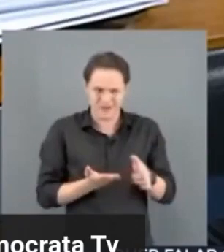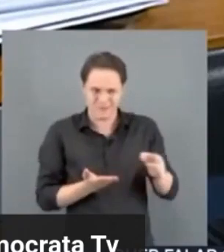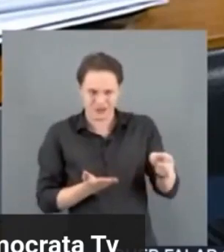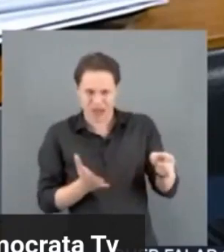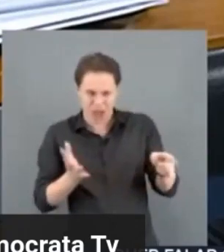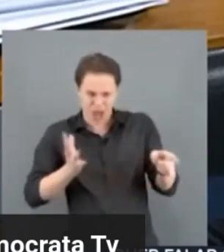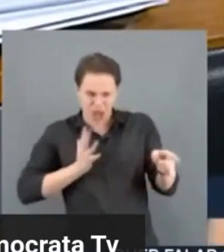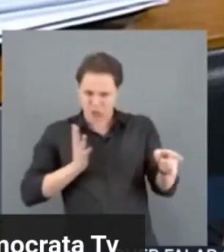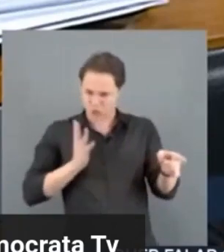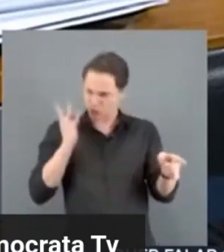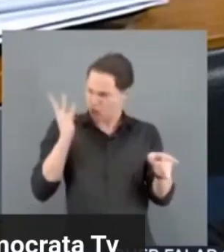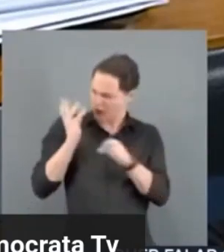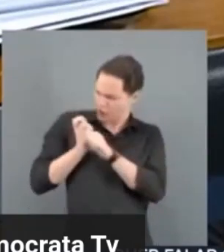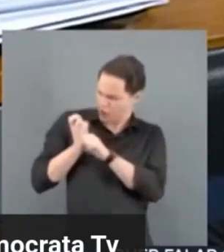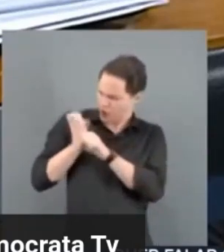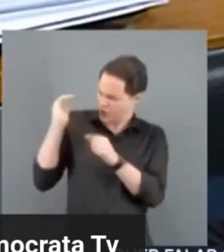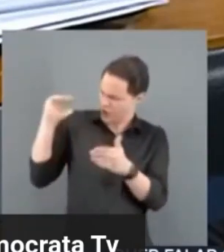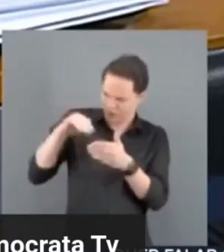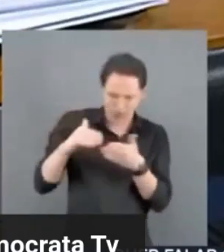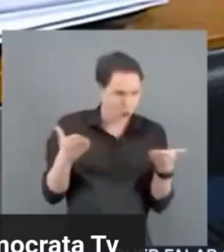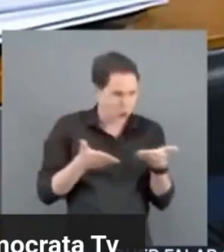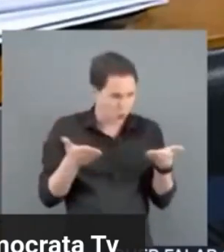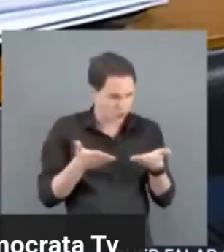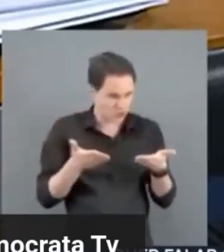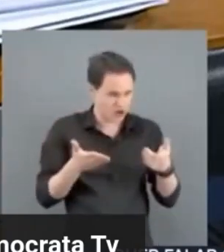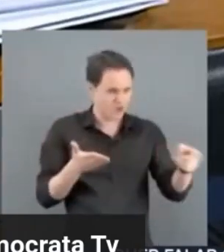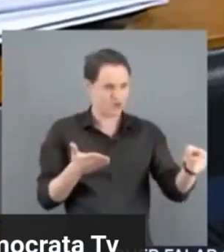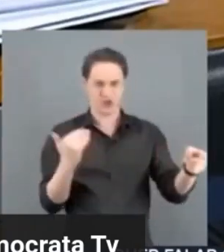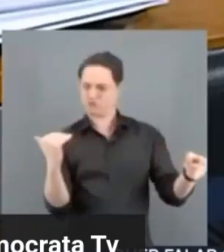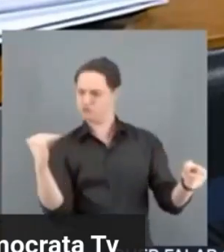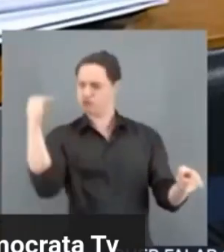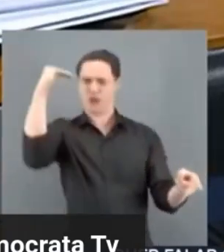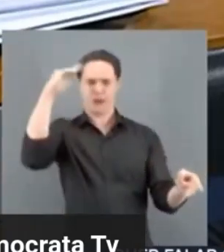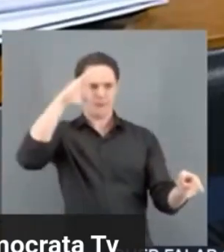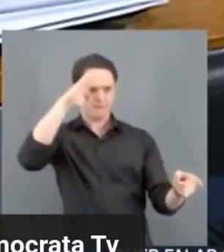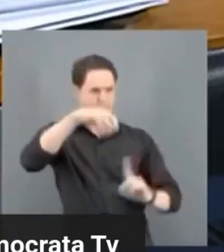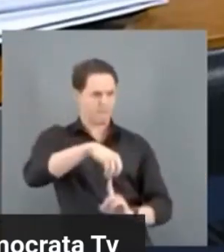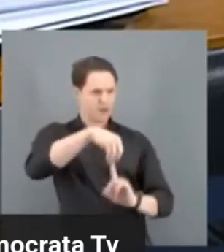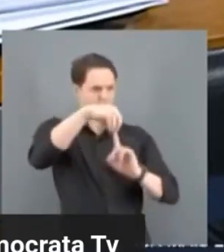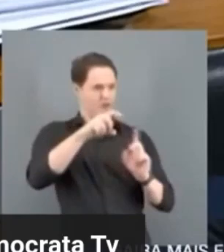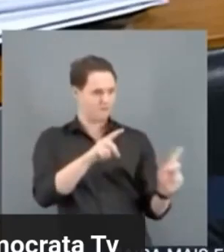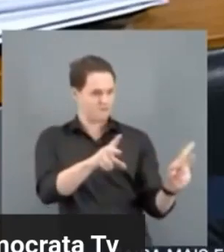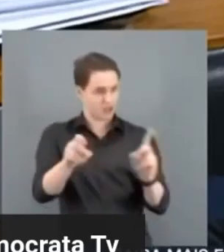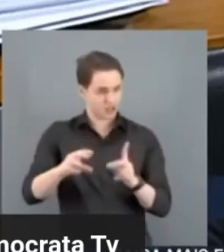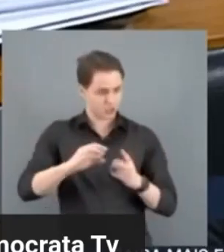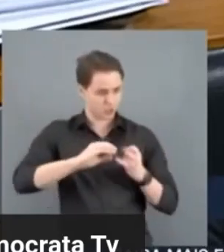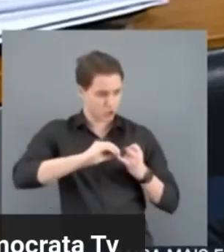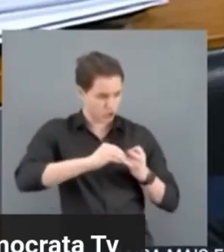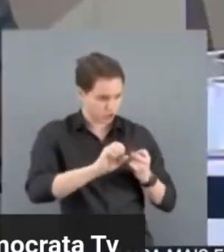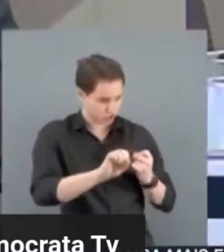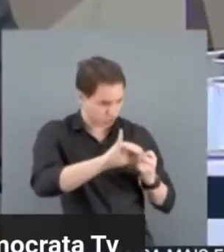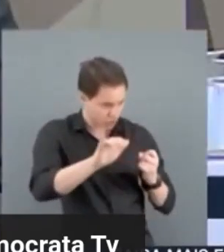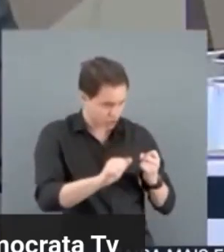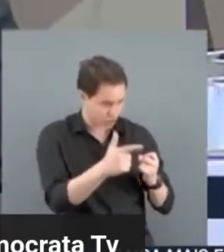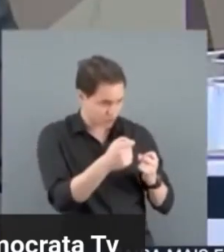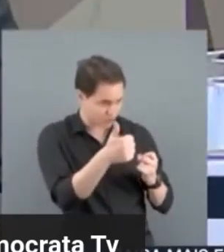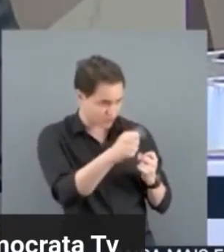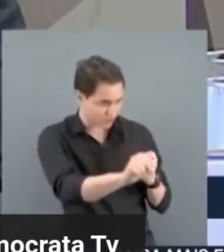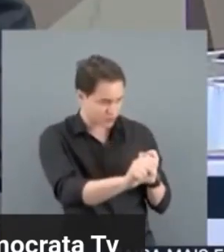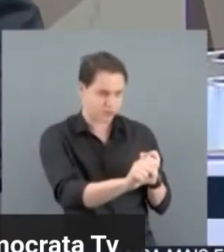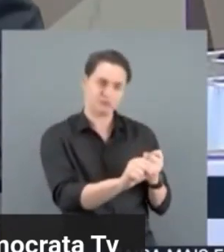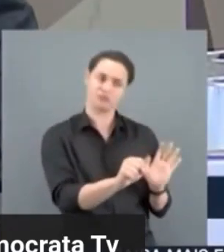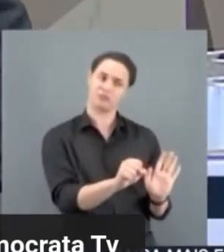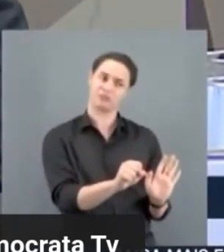4 anos para cá. O senhor não se tornou pai da soja a partir de 2018, correto?